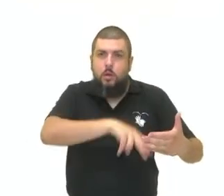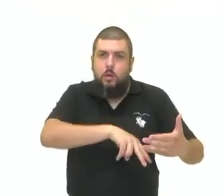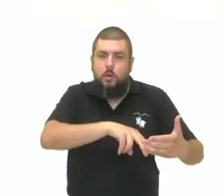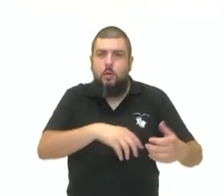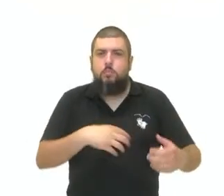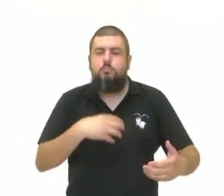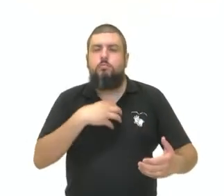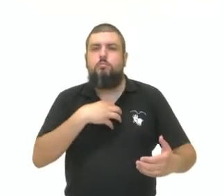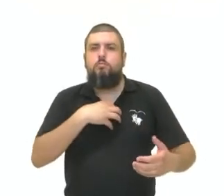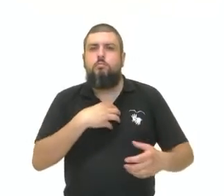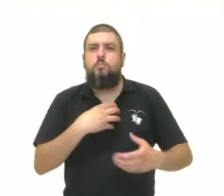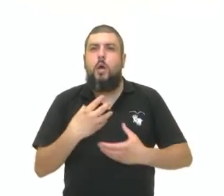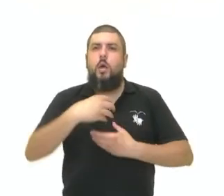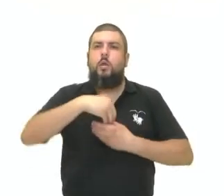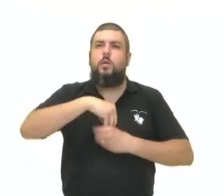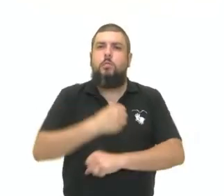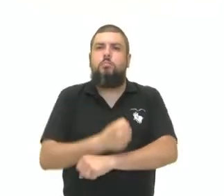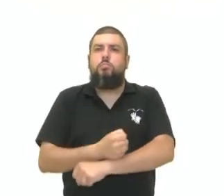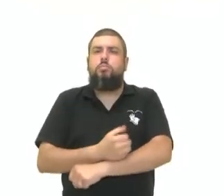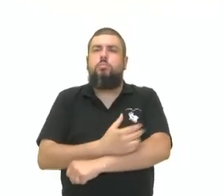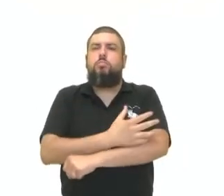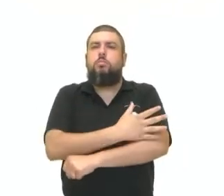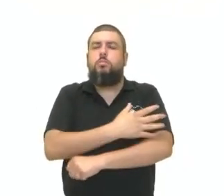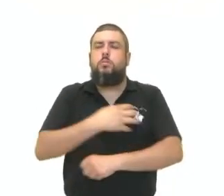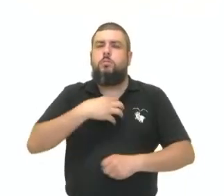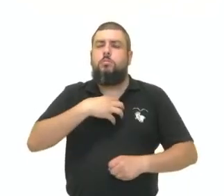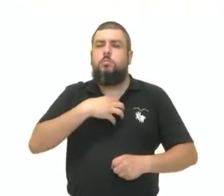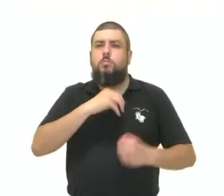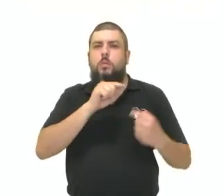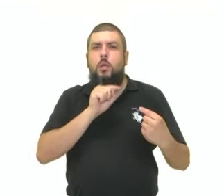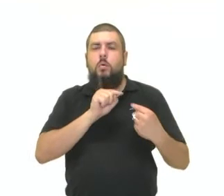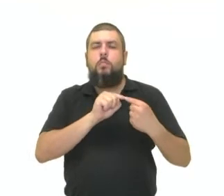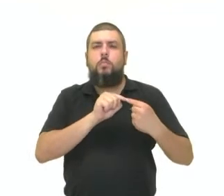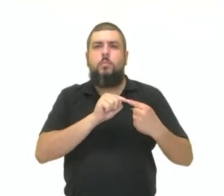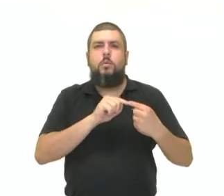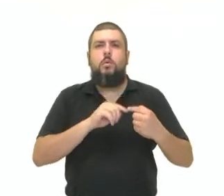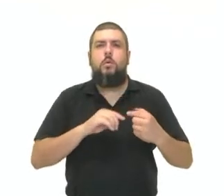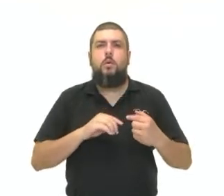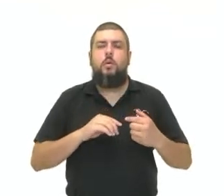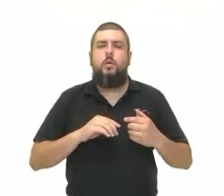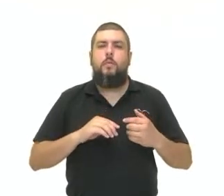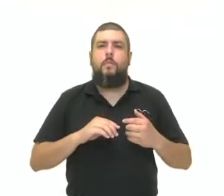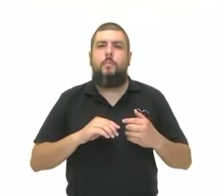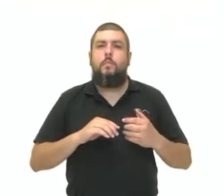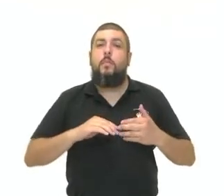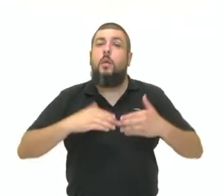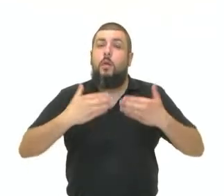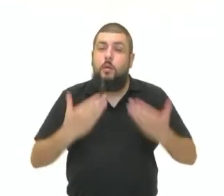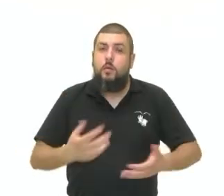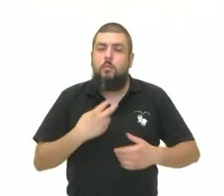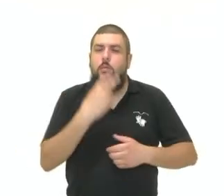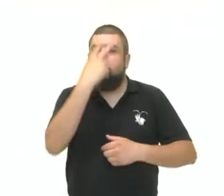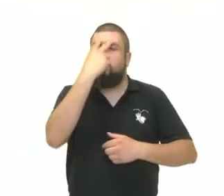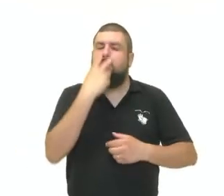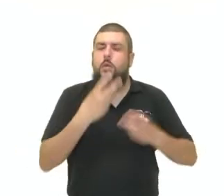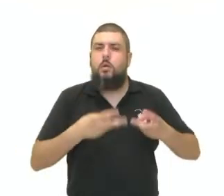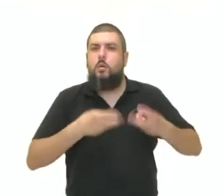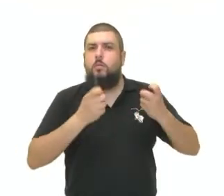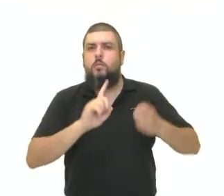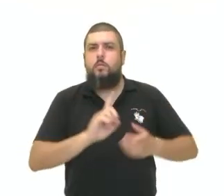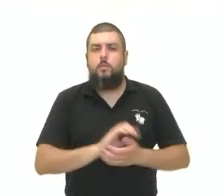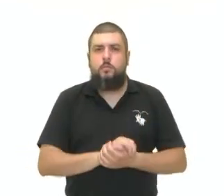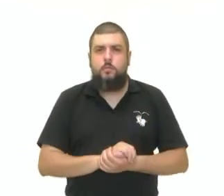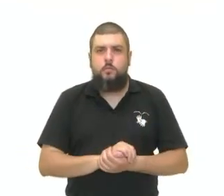concorde. Então, é algo que reafirma as convicções dela. Então, esse caráter de confirmação é uma possibilidade. Outro,